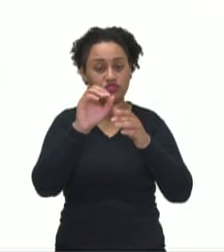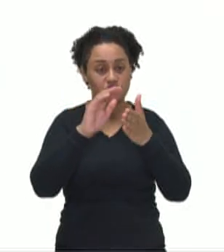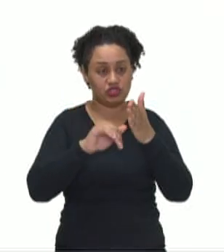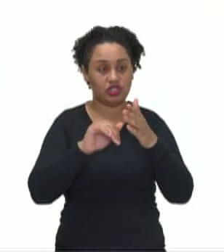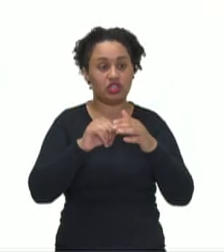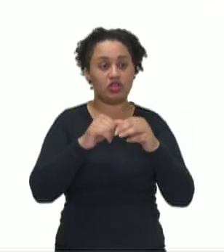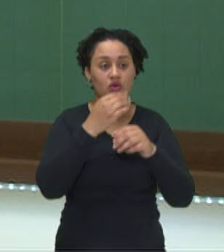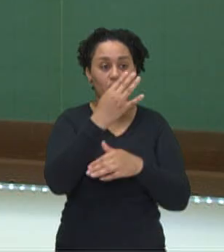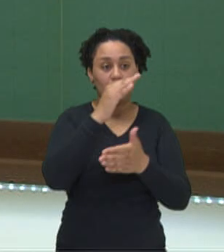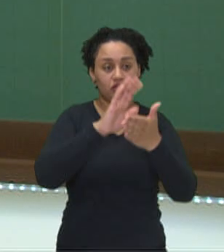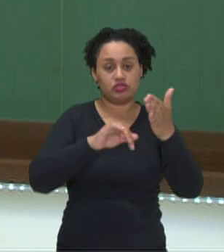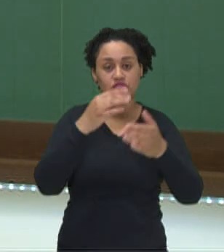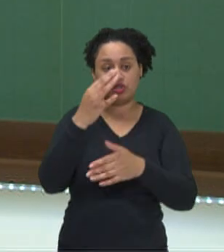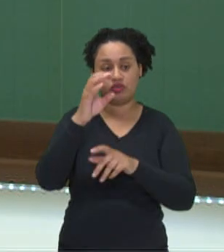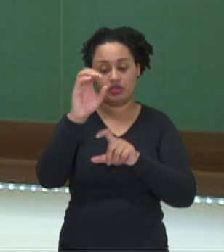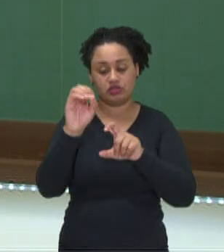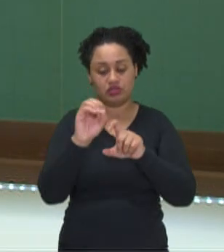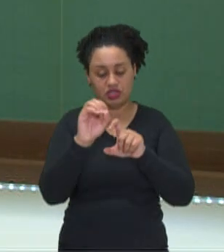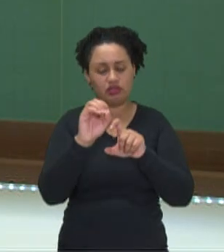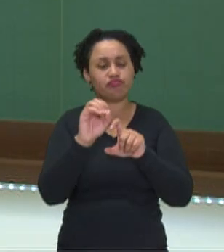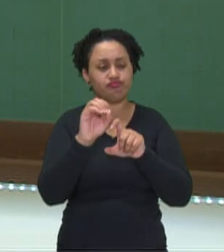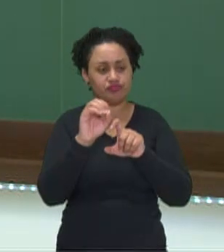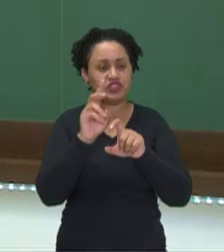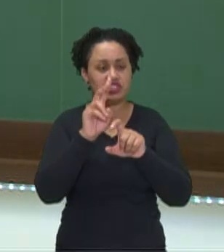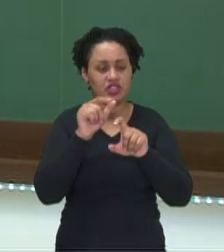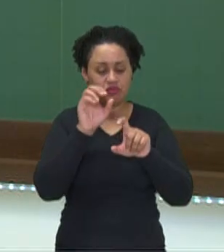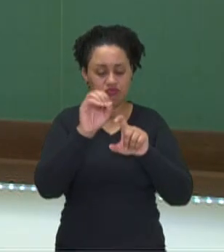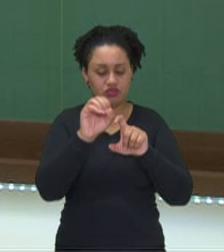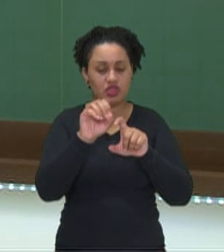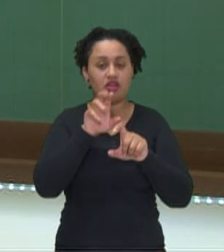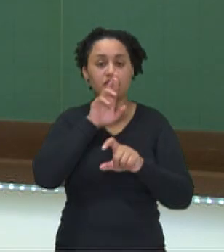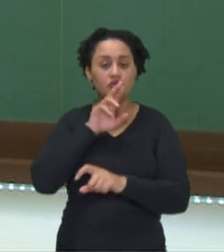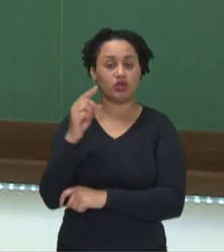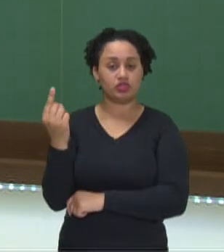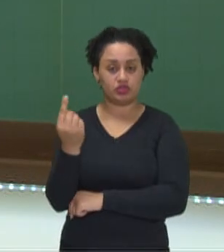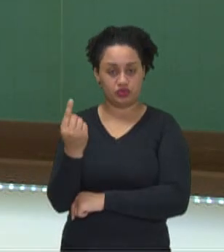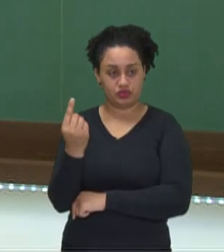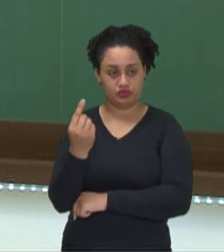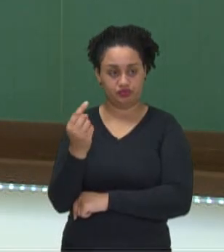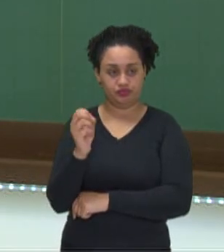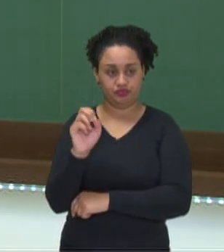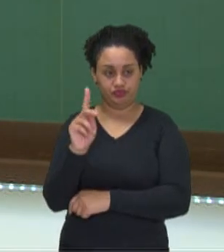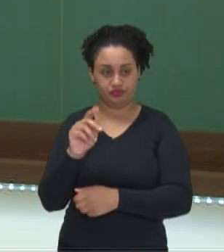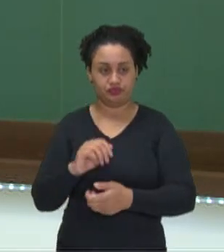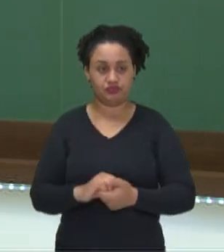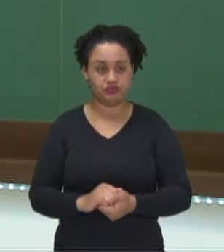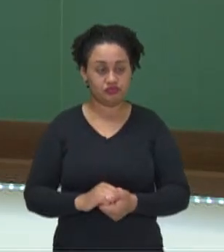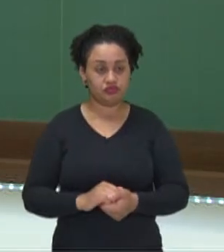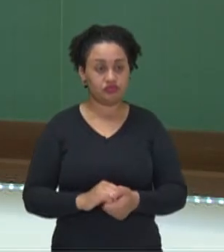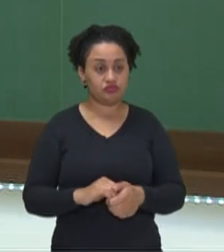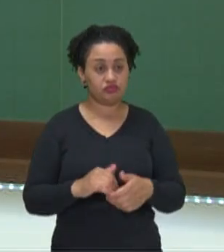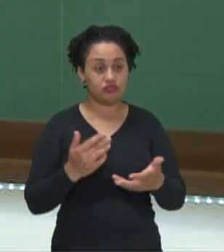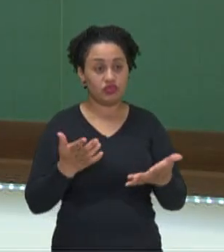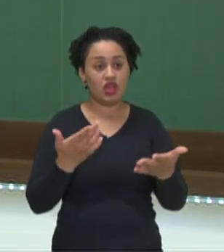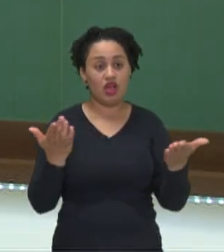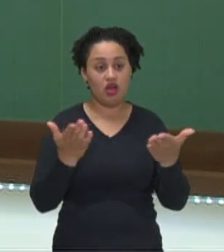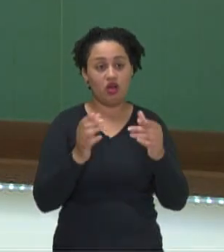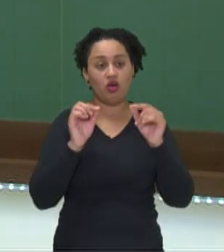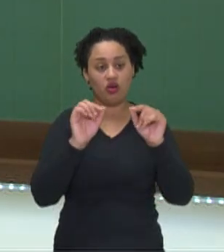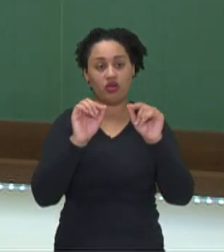todo valor elevado a zero, toda base elevada a zero é 1, ok? Na propriedade